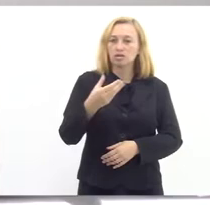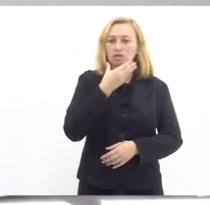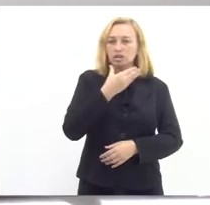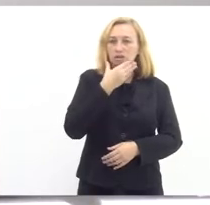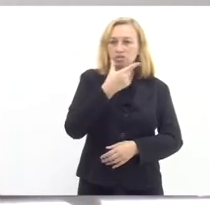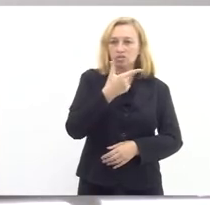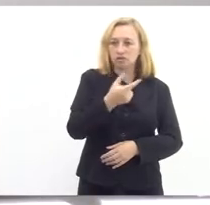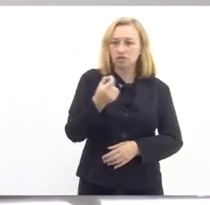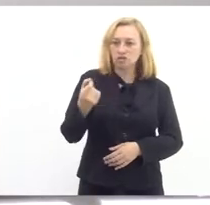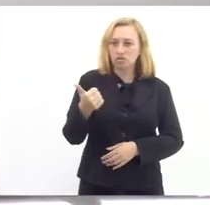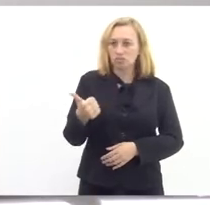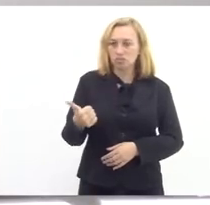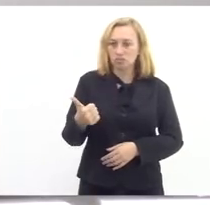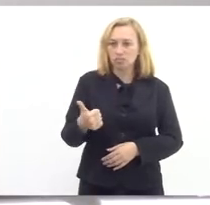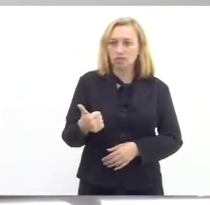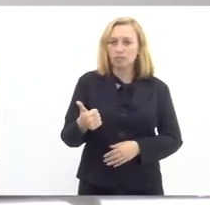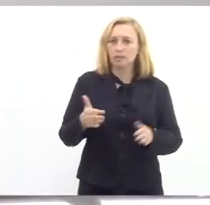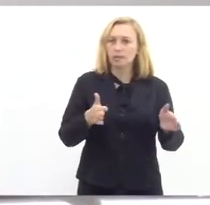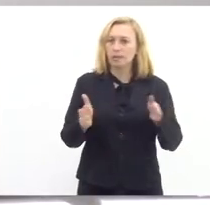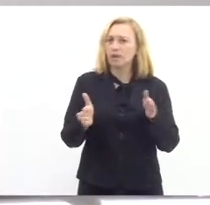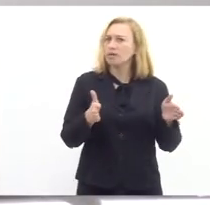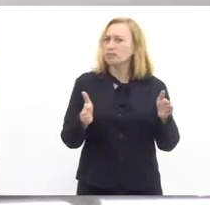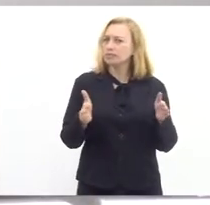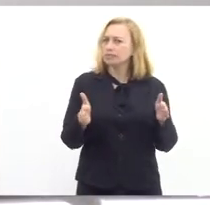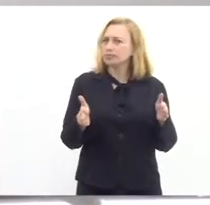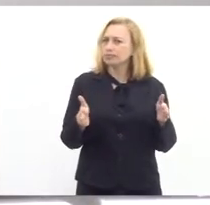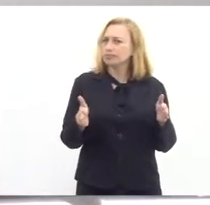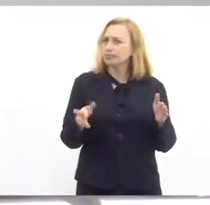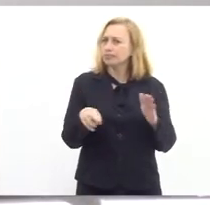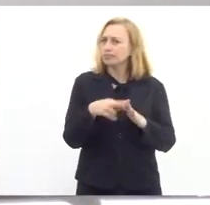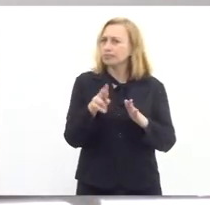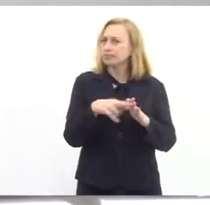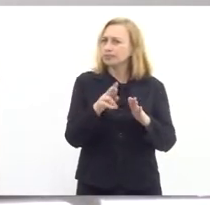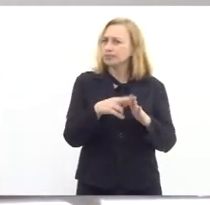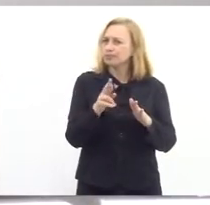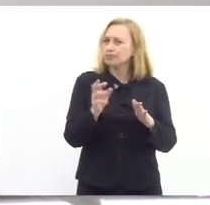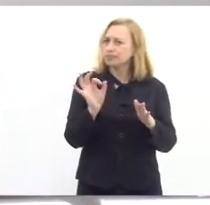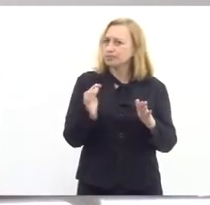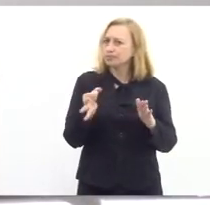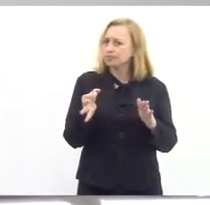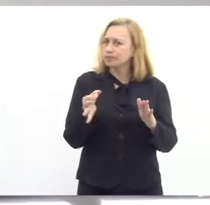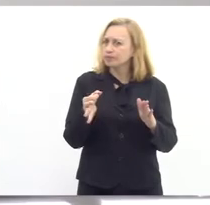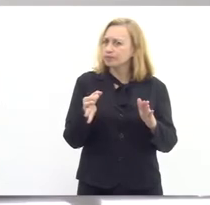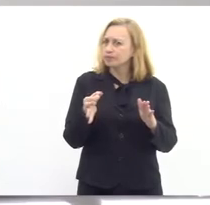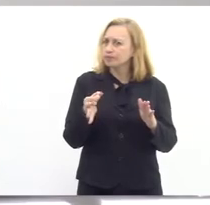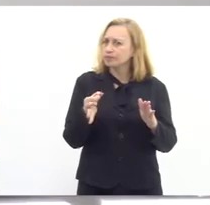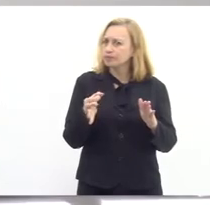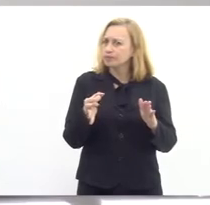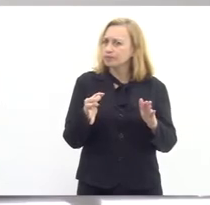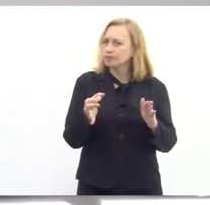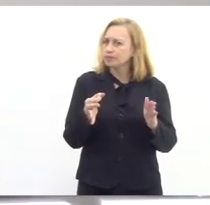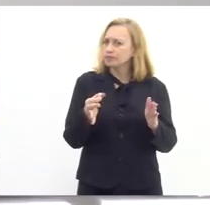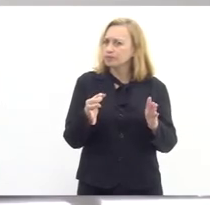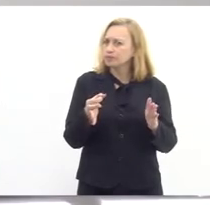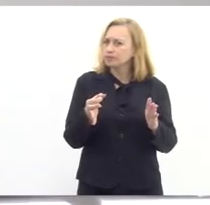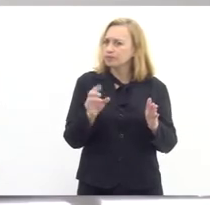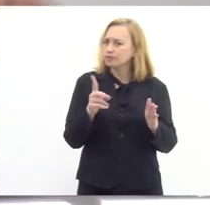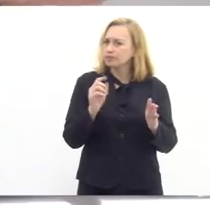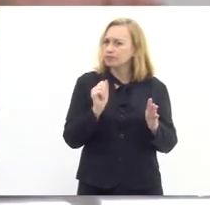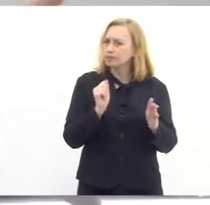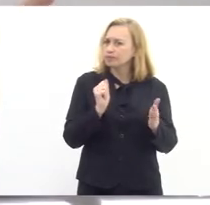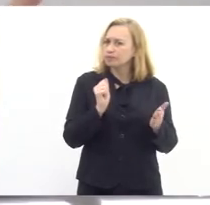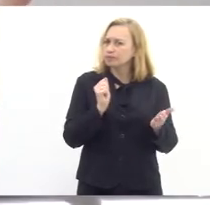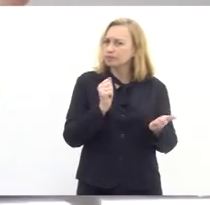Então, durante esse período, a resolução está correta. Agora, o não pagamento